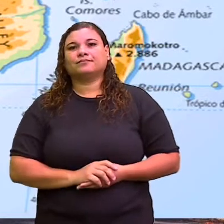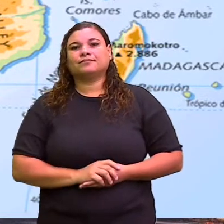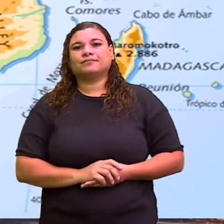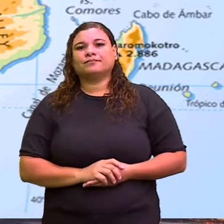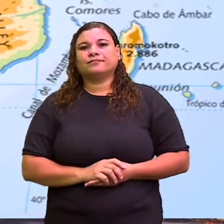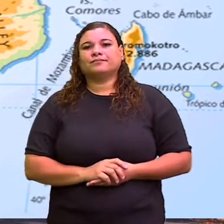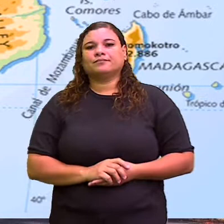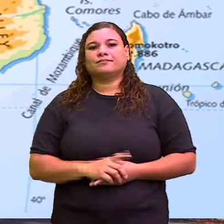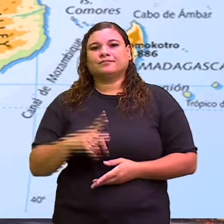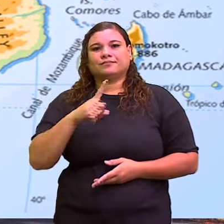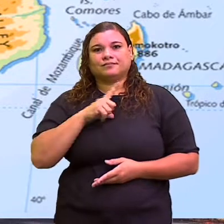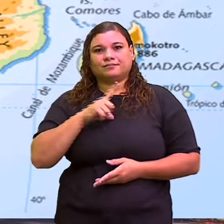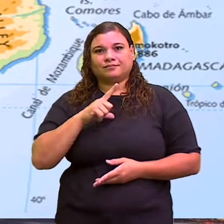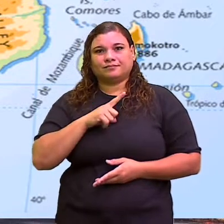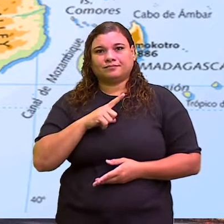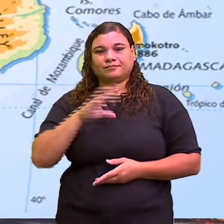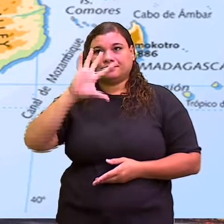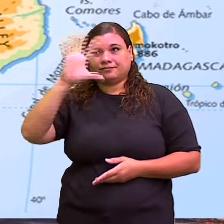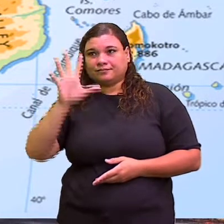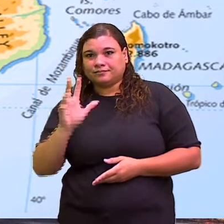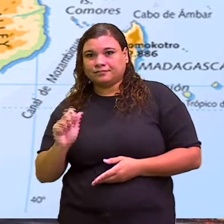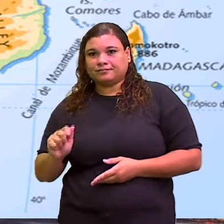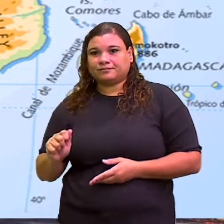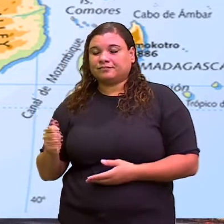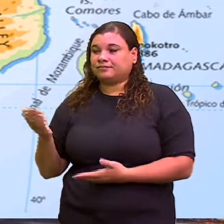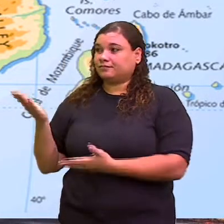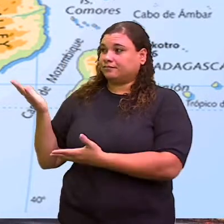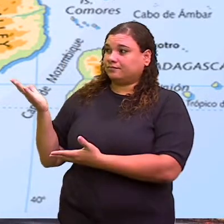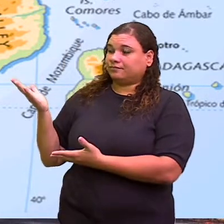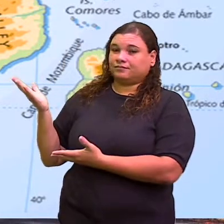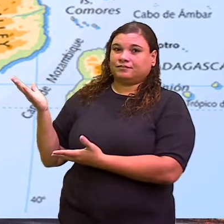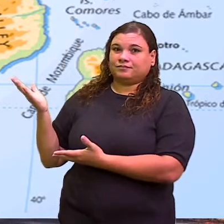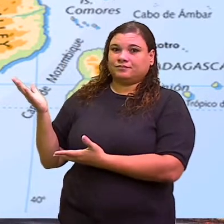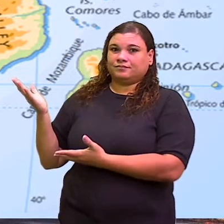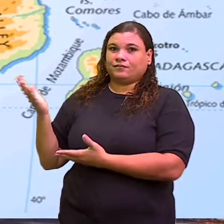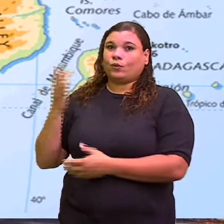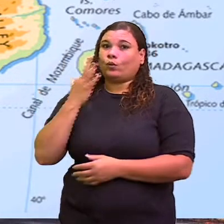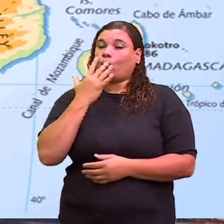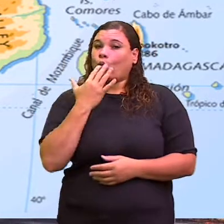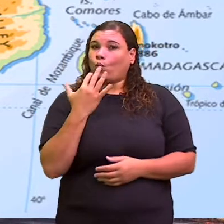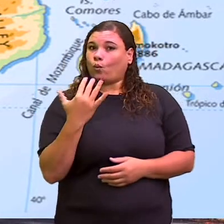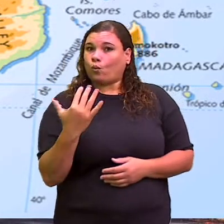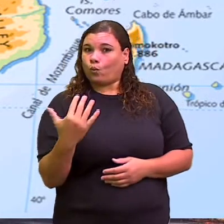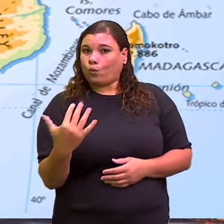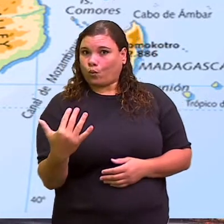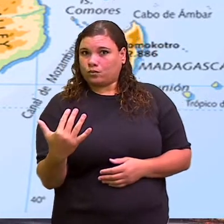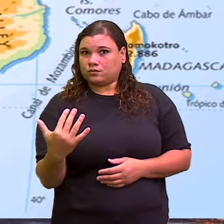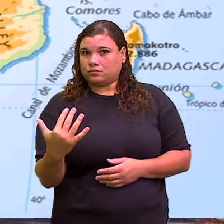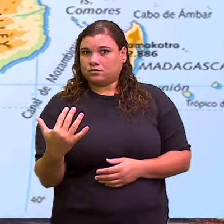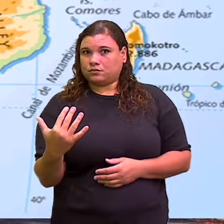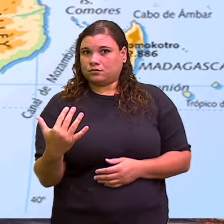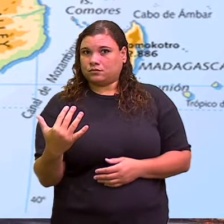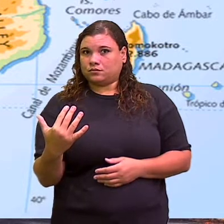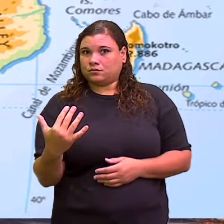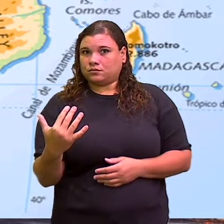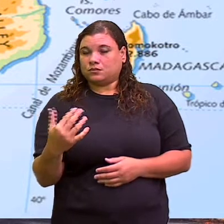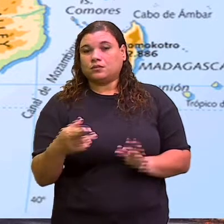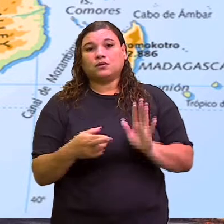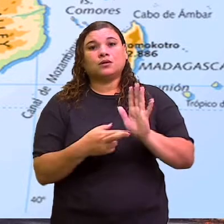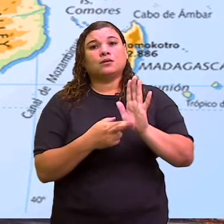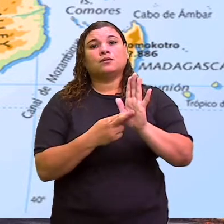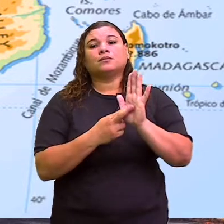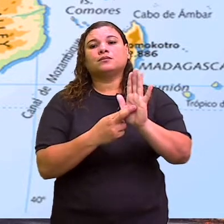do lado, no mapa, nós vamos encontrar as cores e essas vão estar